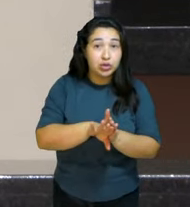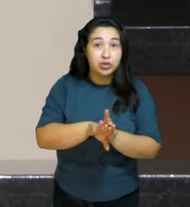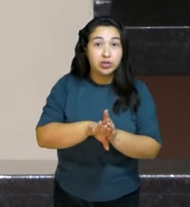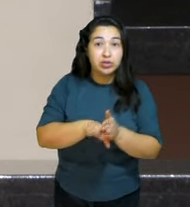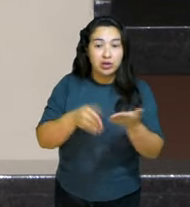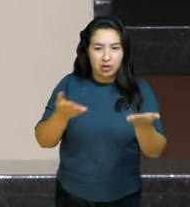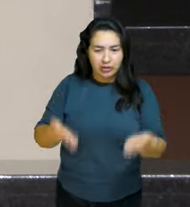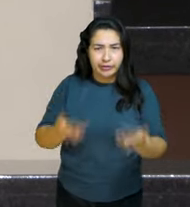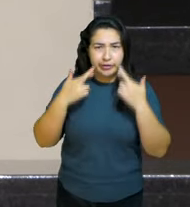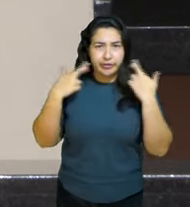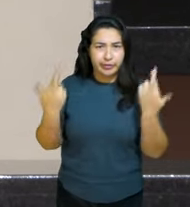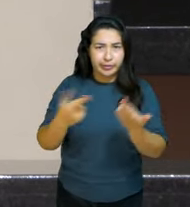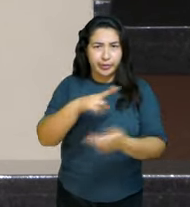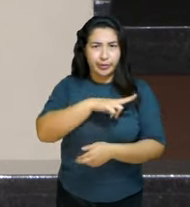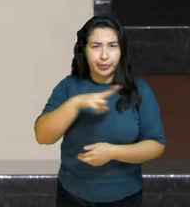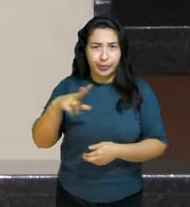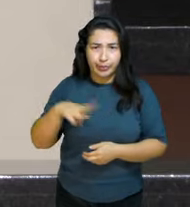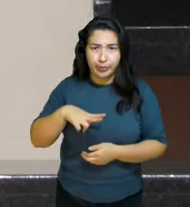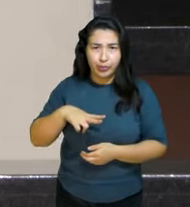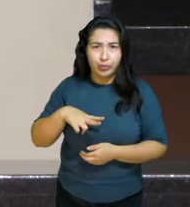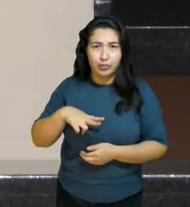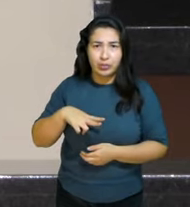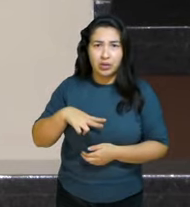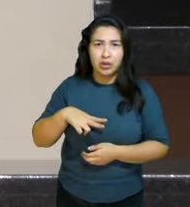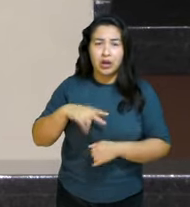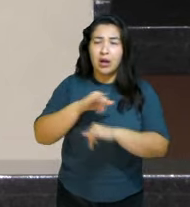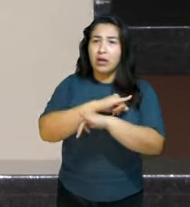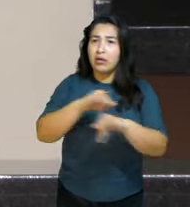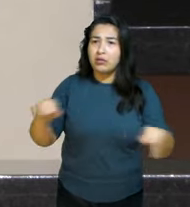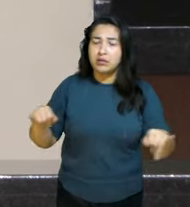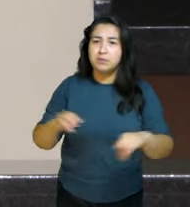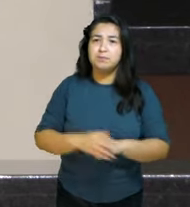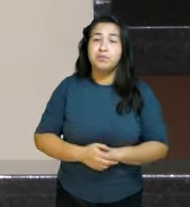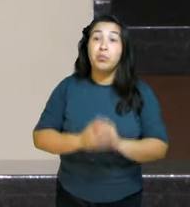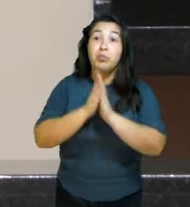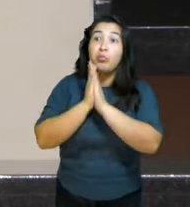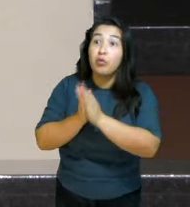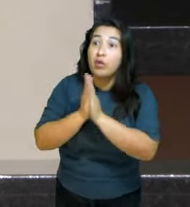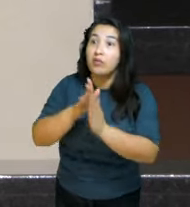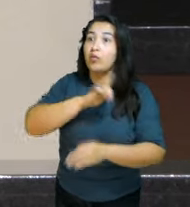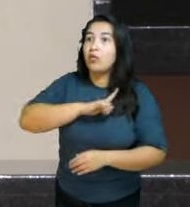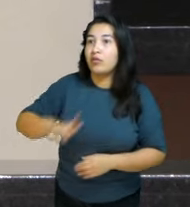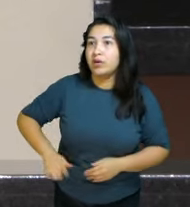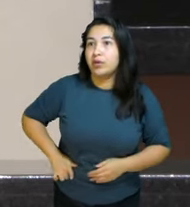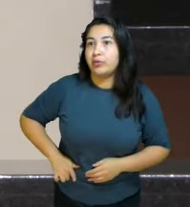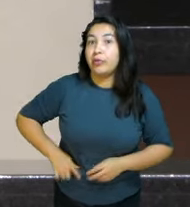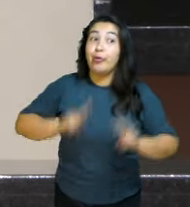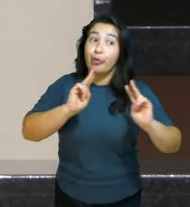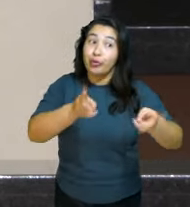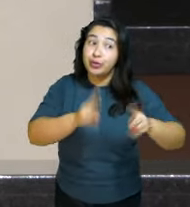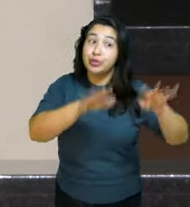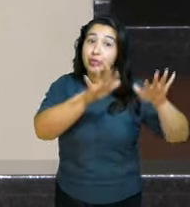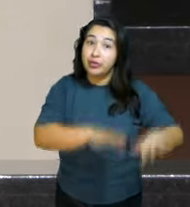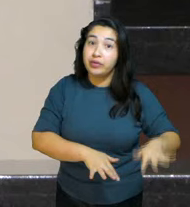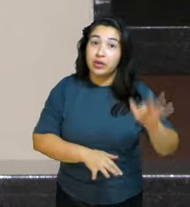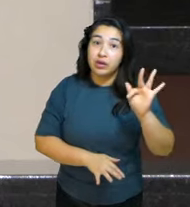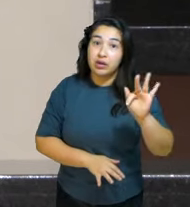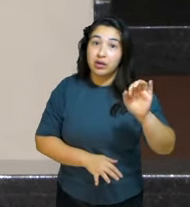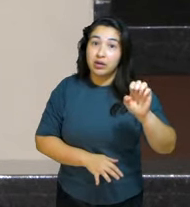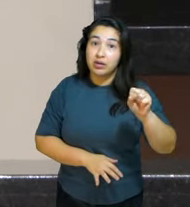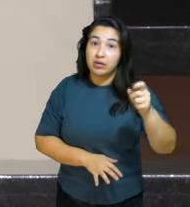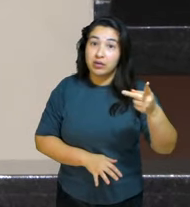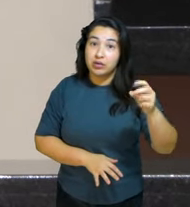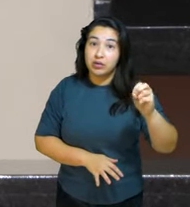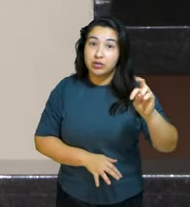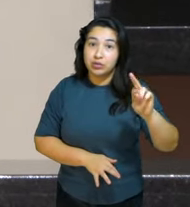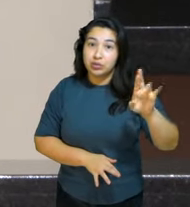uma audiência pública para chegar um momento e dizer assim, por favor, governador do Estado, mantenha a FESPORT. Vai chegar um momento do jeito que está.